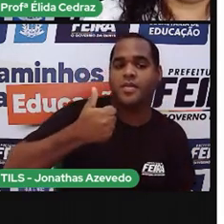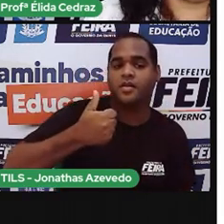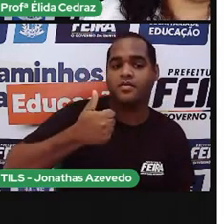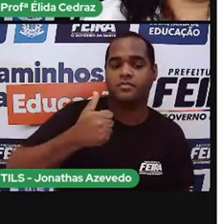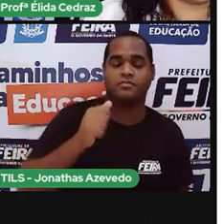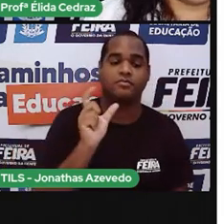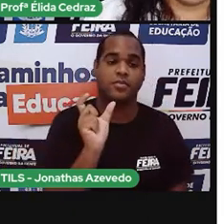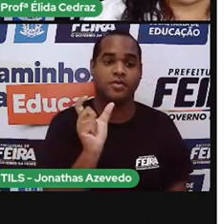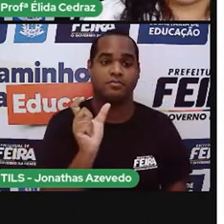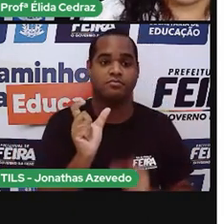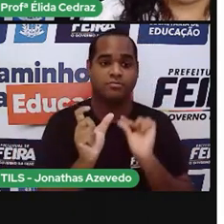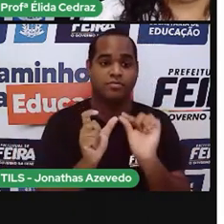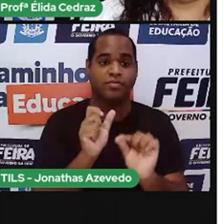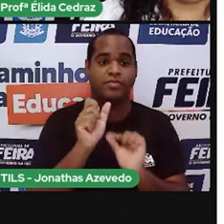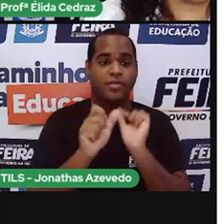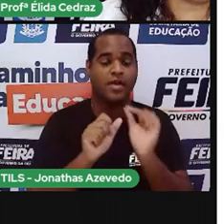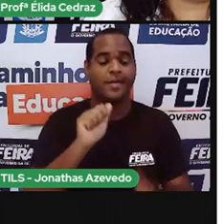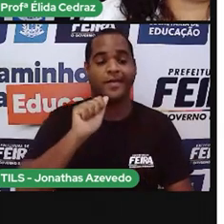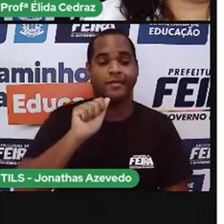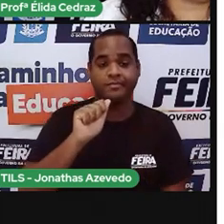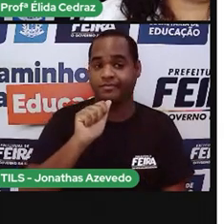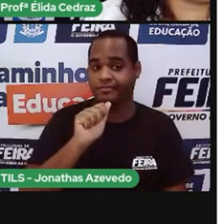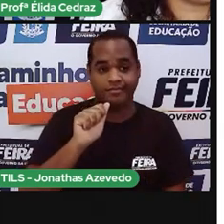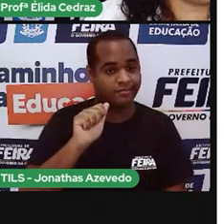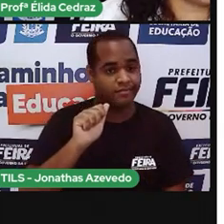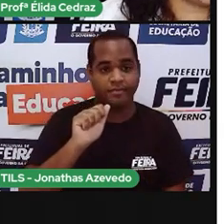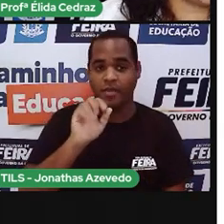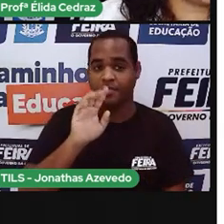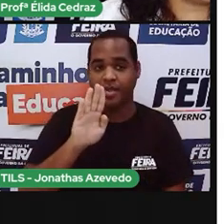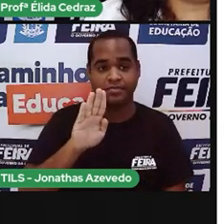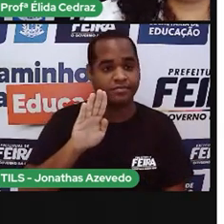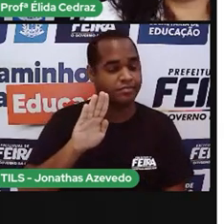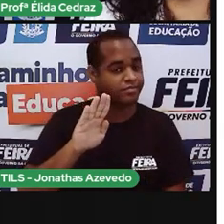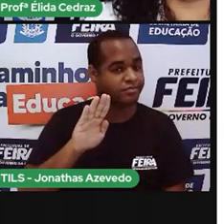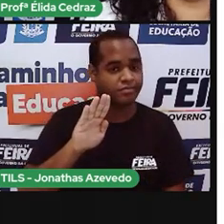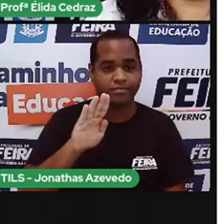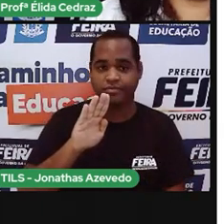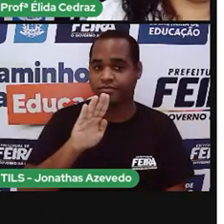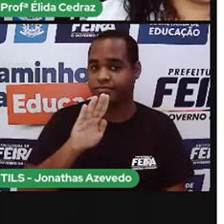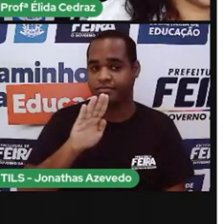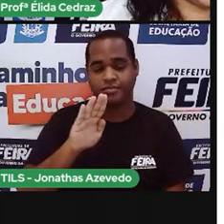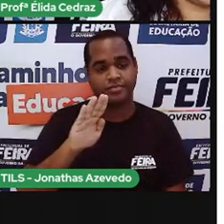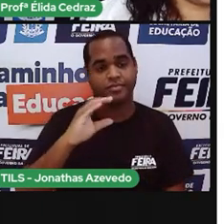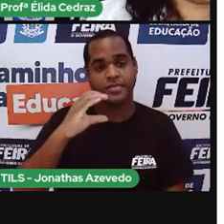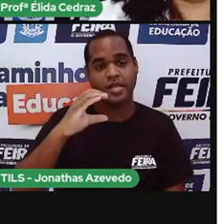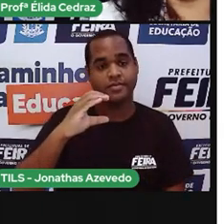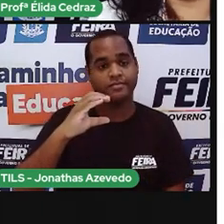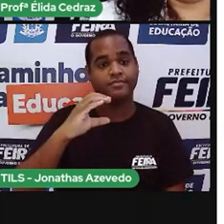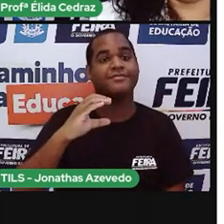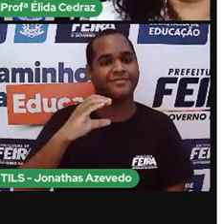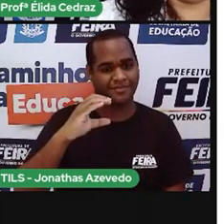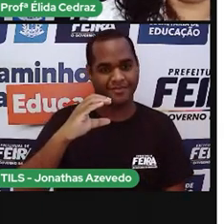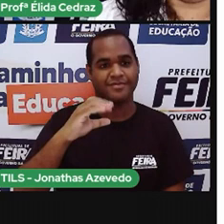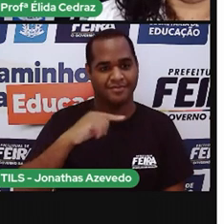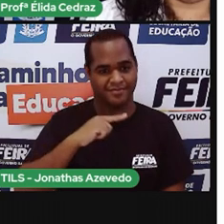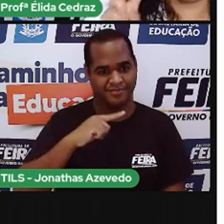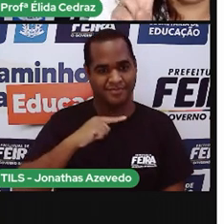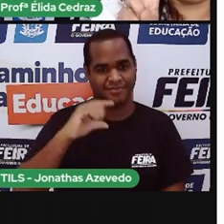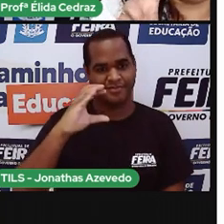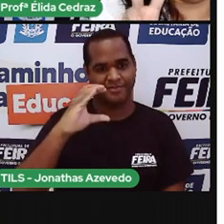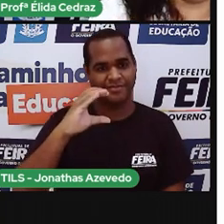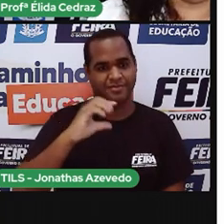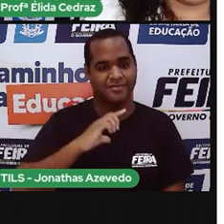e não tem legal não tem B tem a letra C letra c